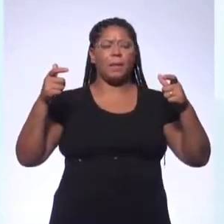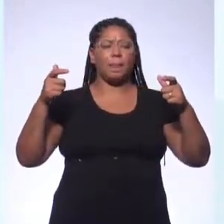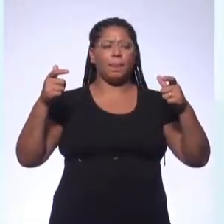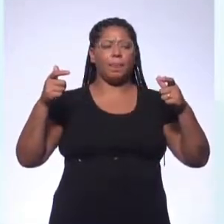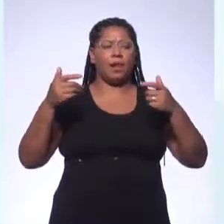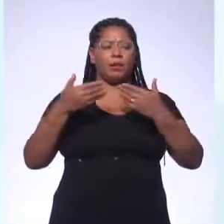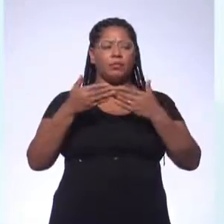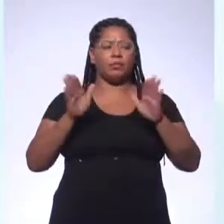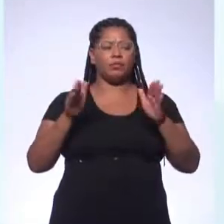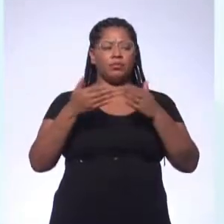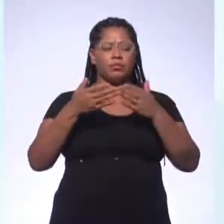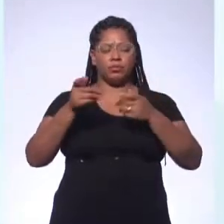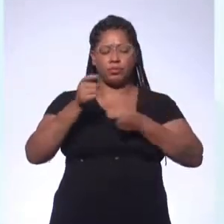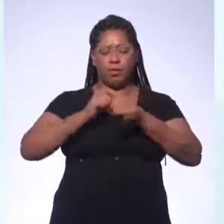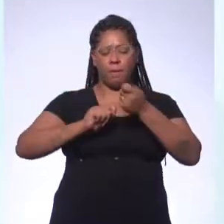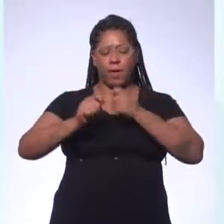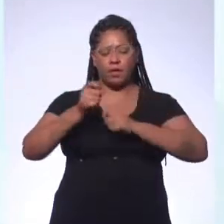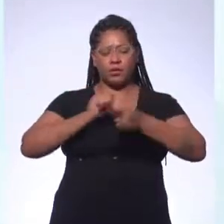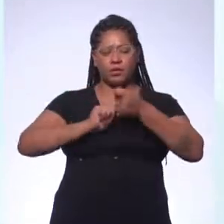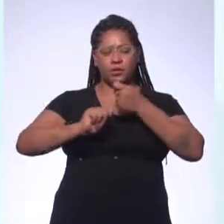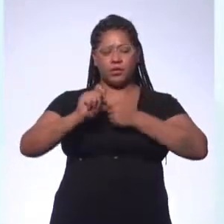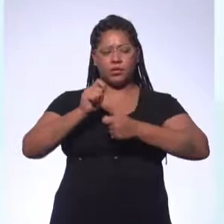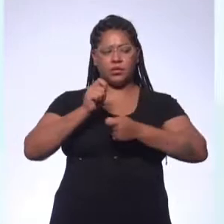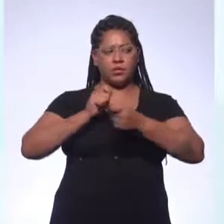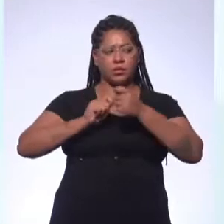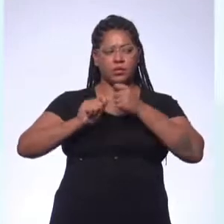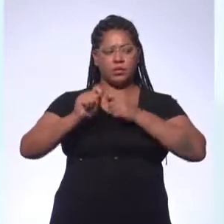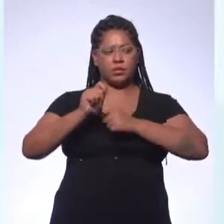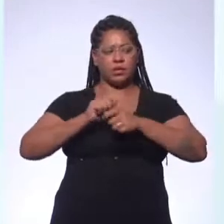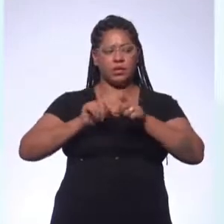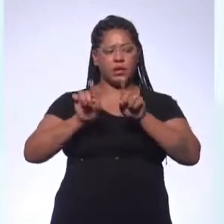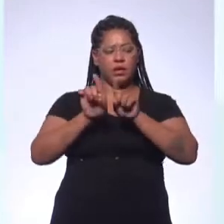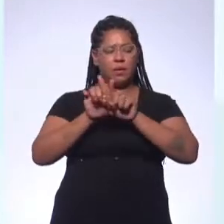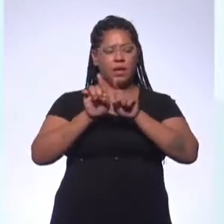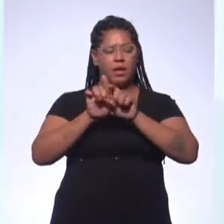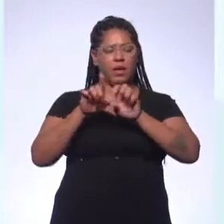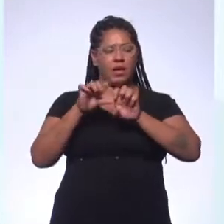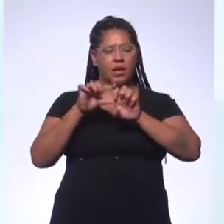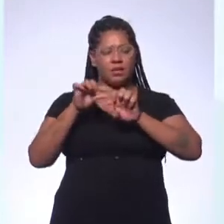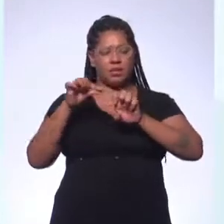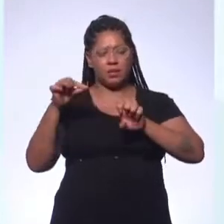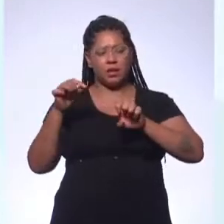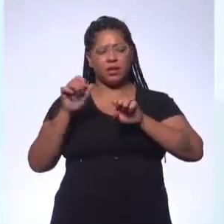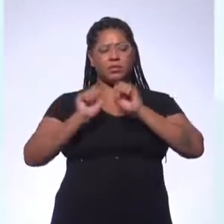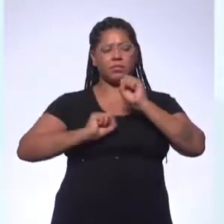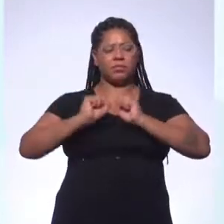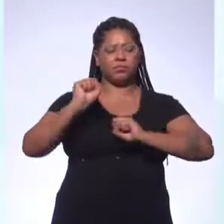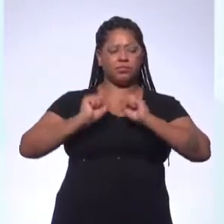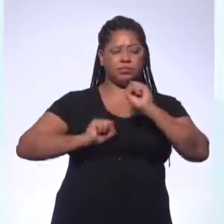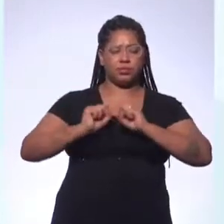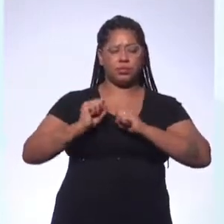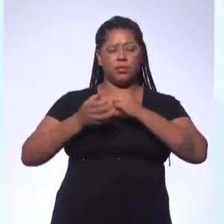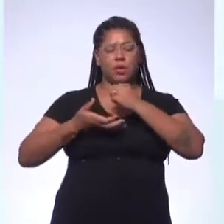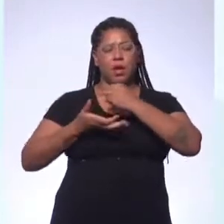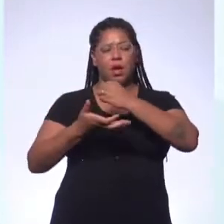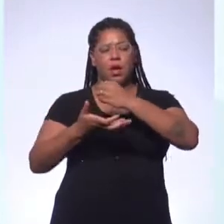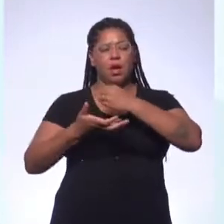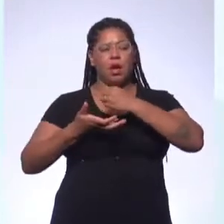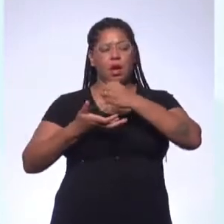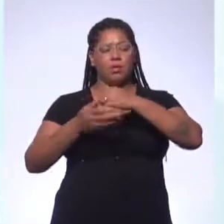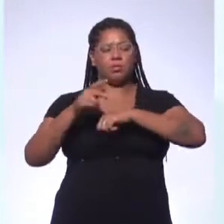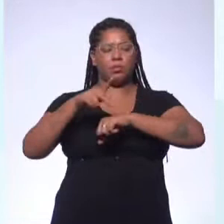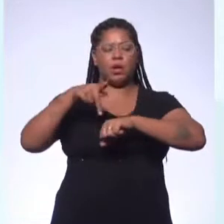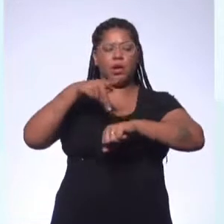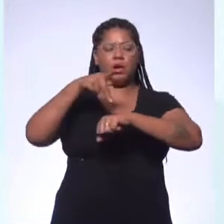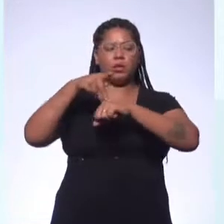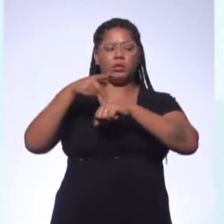comércio capitalista, para o empreendimento ligado às empresas capitalistas, os países ligados à União